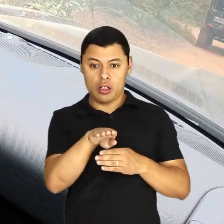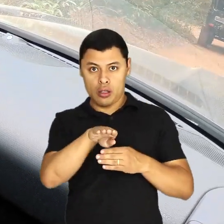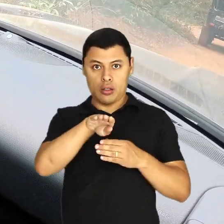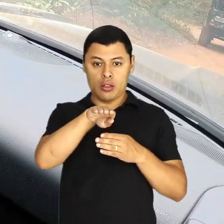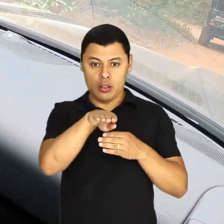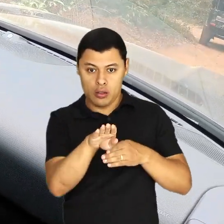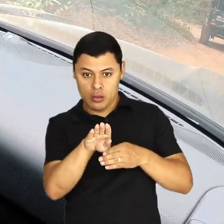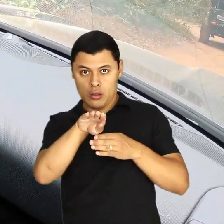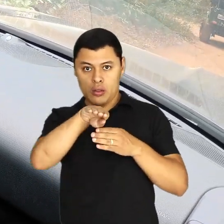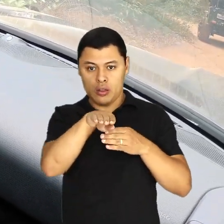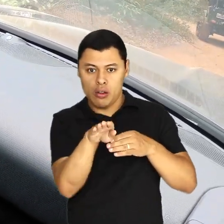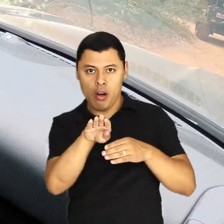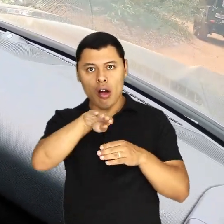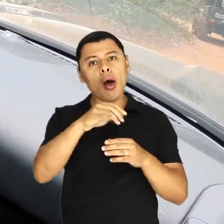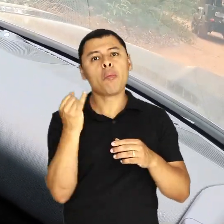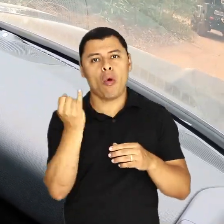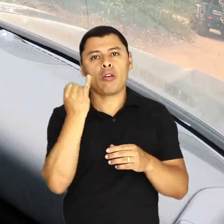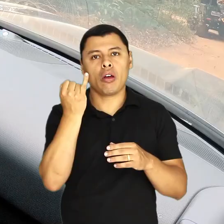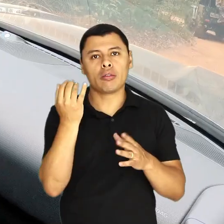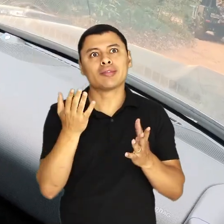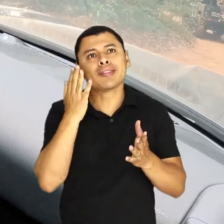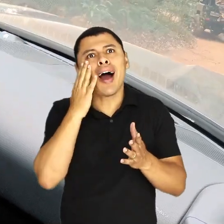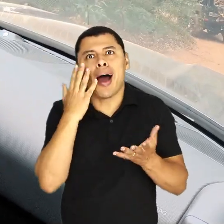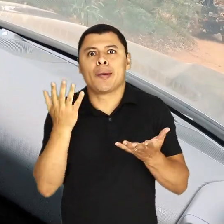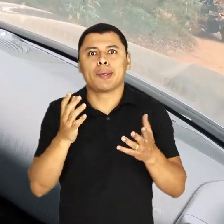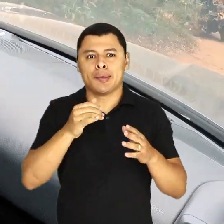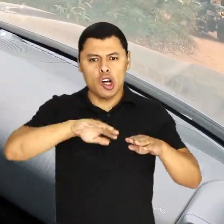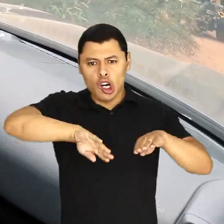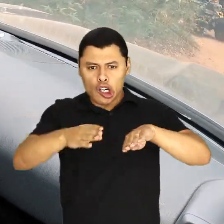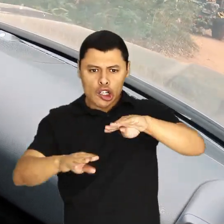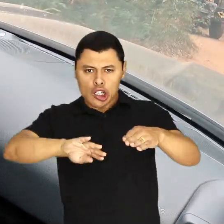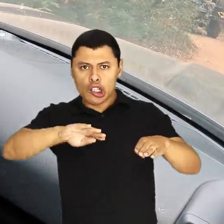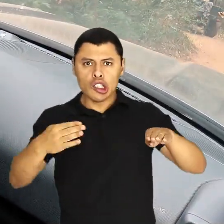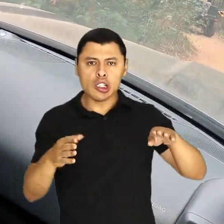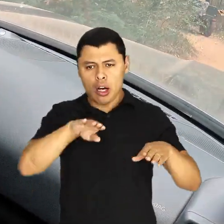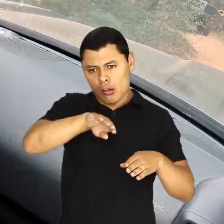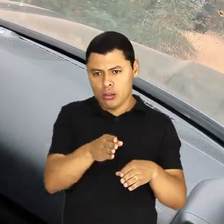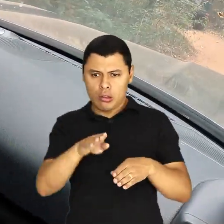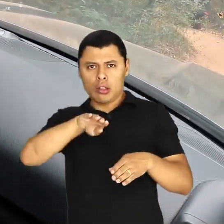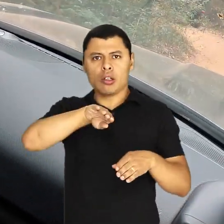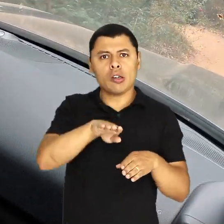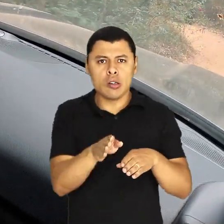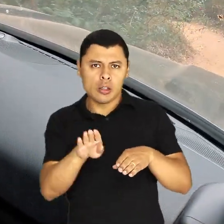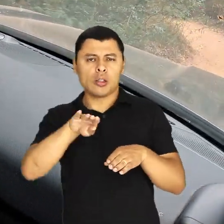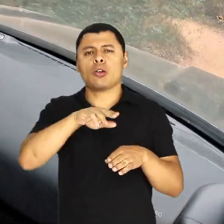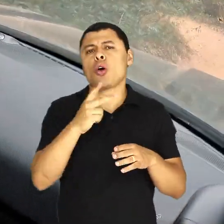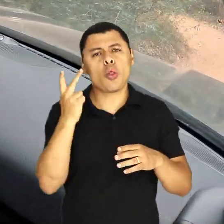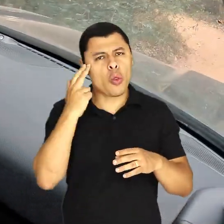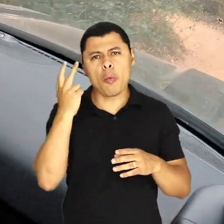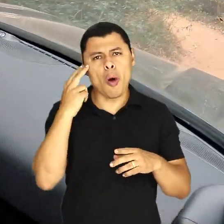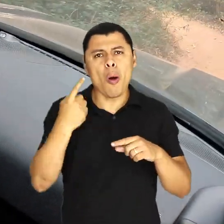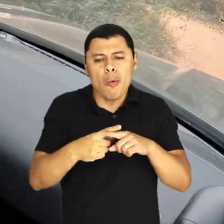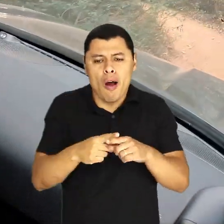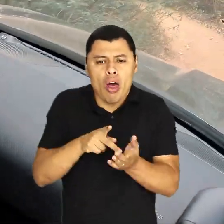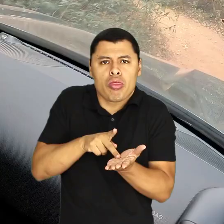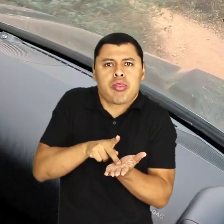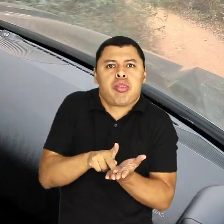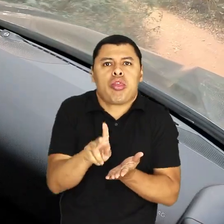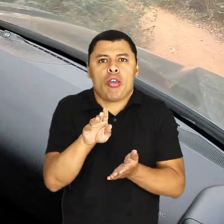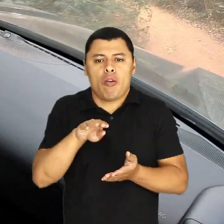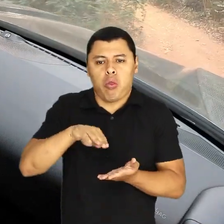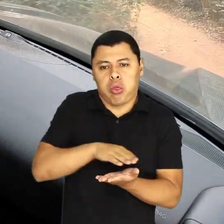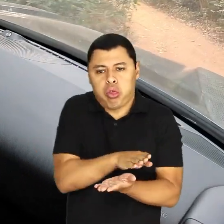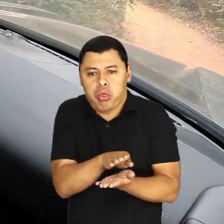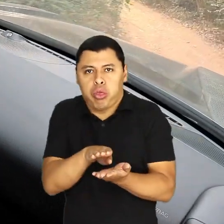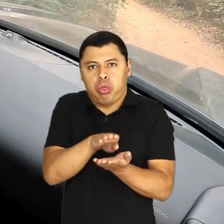consegue uma trajetória muito mais retilínea do que num sistema menos avançado de tração como esse aqui. Estou